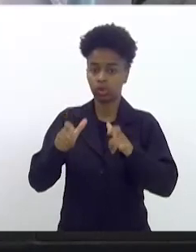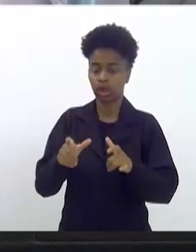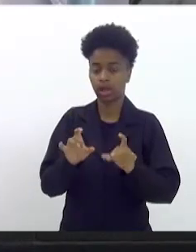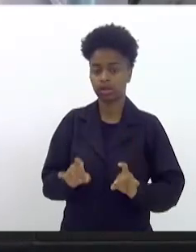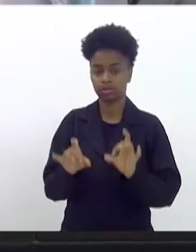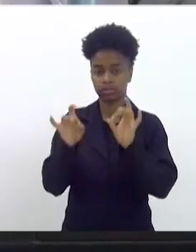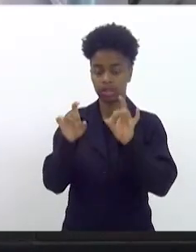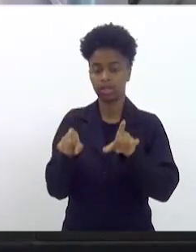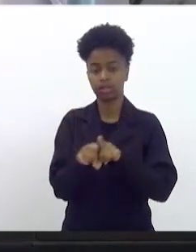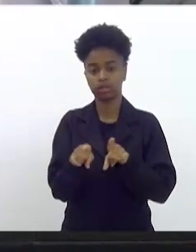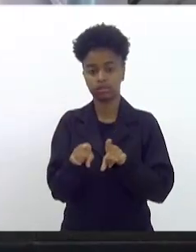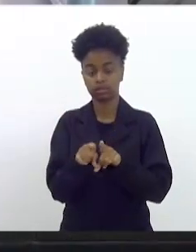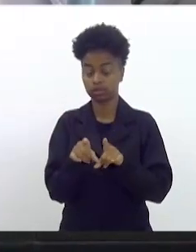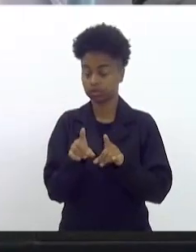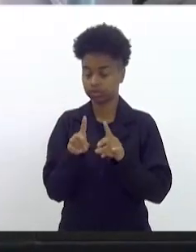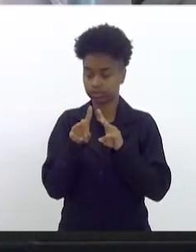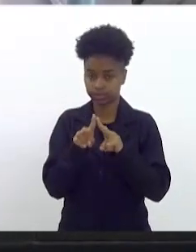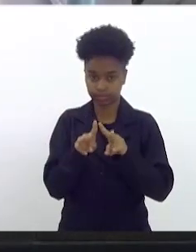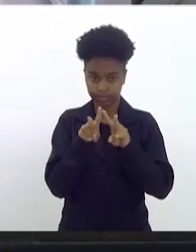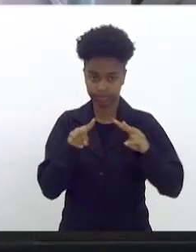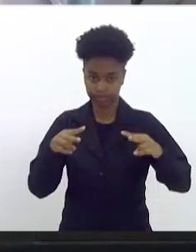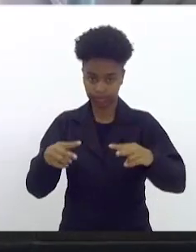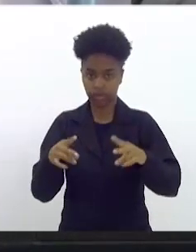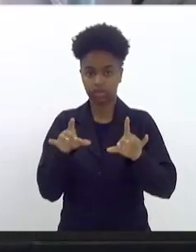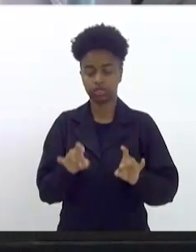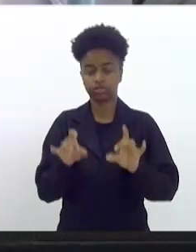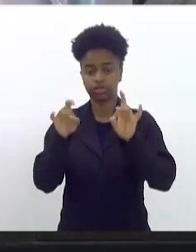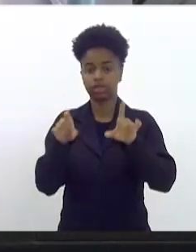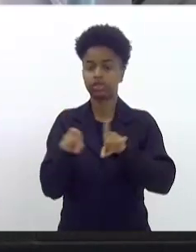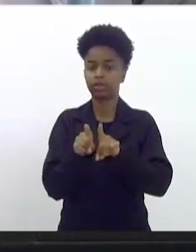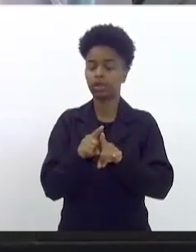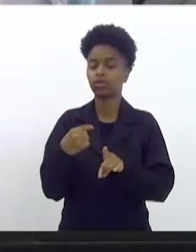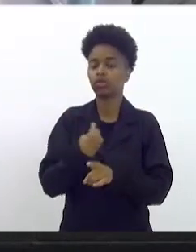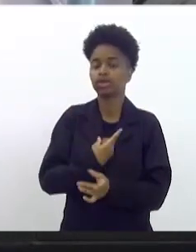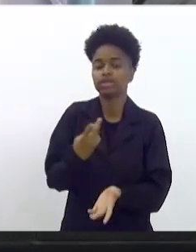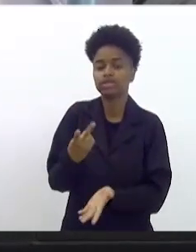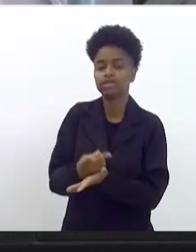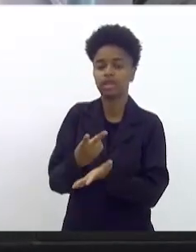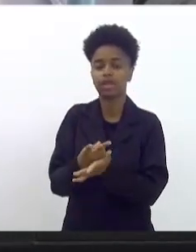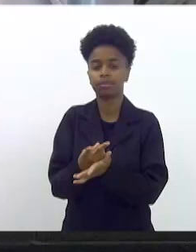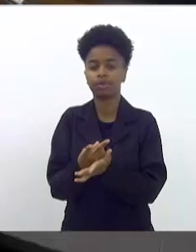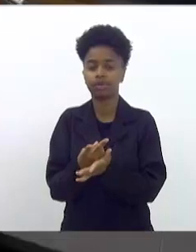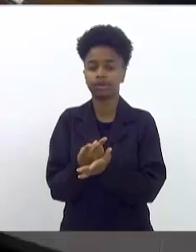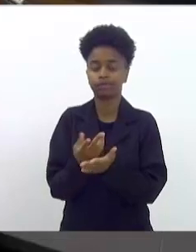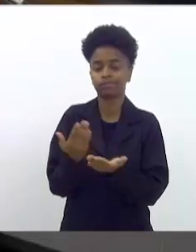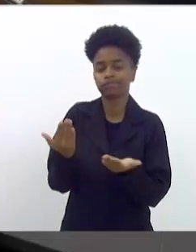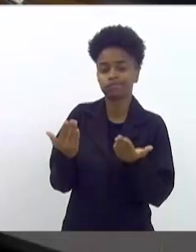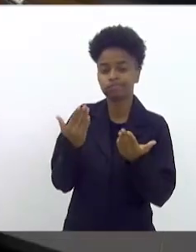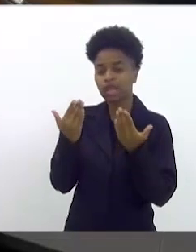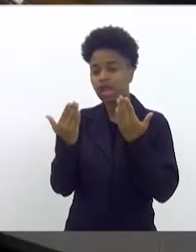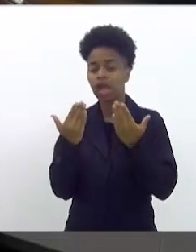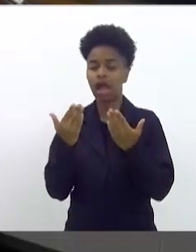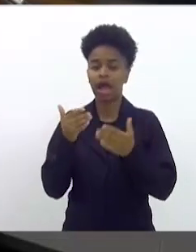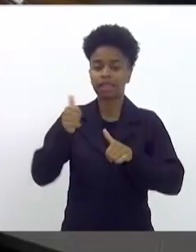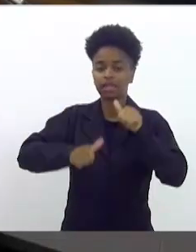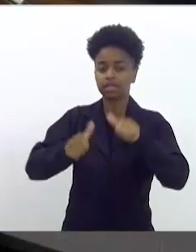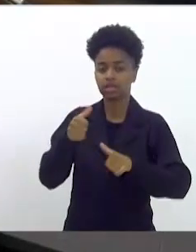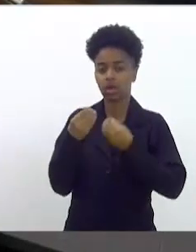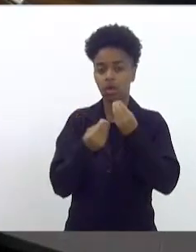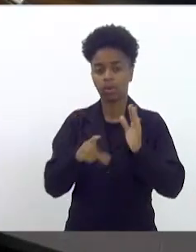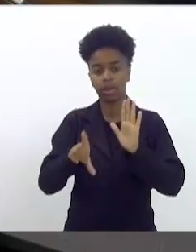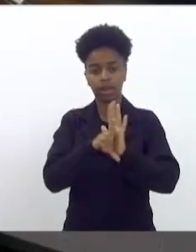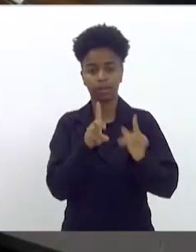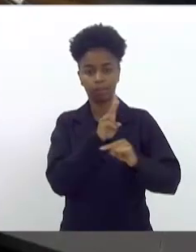e aí a gente vai sempre, deputado Luiz Paulo, tangenciar a questão da Lei de Proteção de Dados, né? Essa